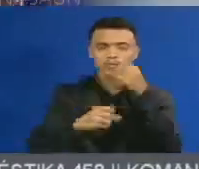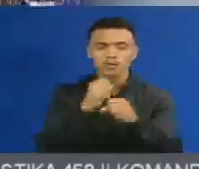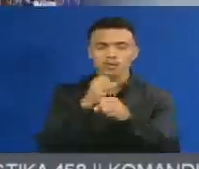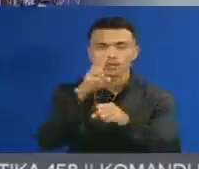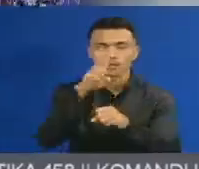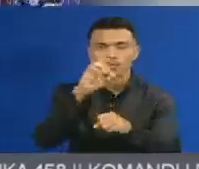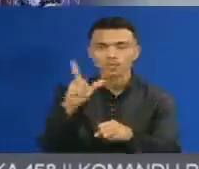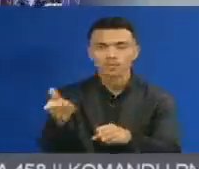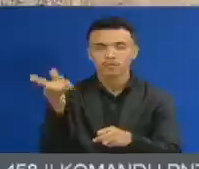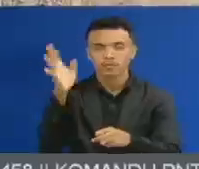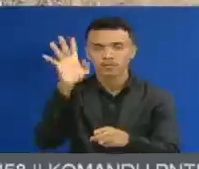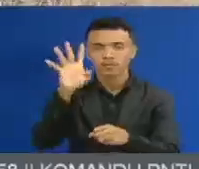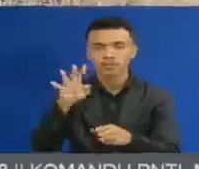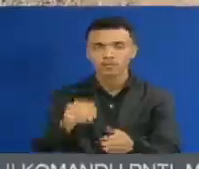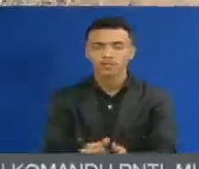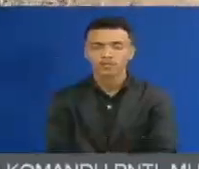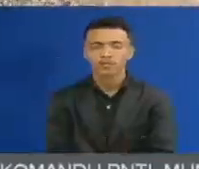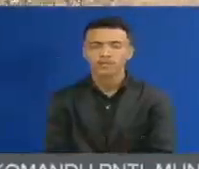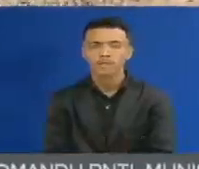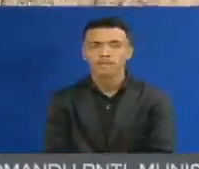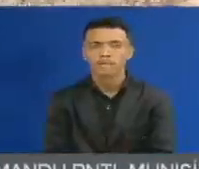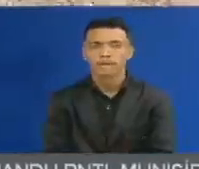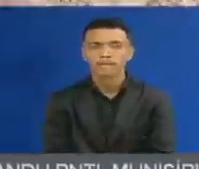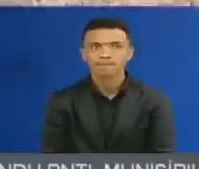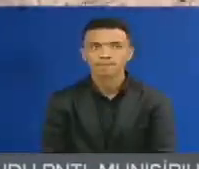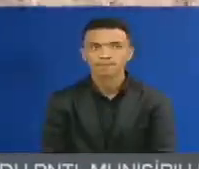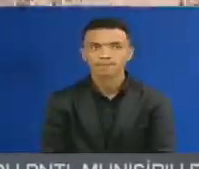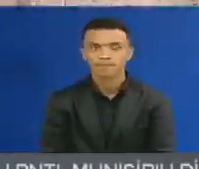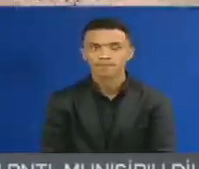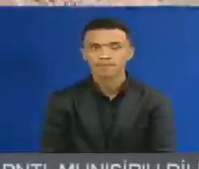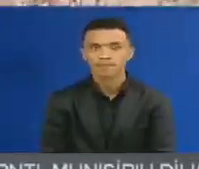Ronald Resinghat. Husi Atauru Miguel Jesus ba RTTL.